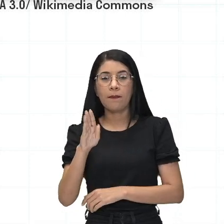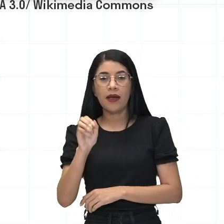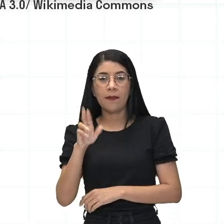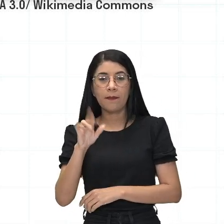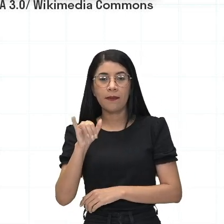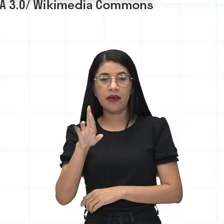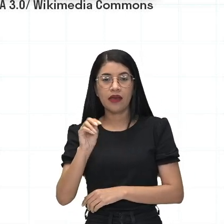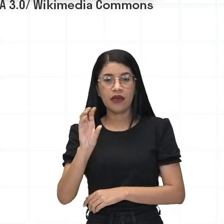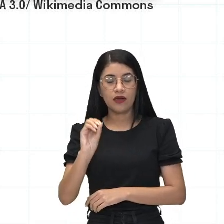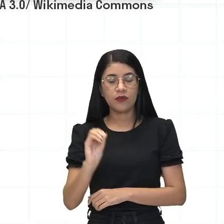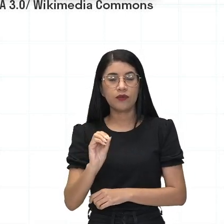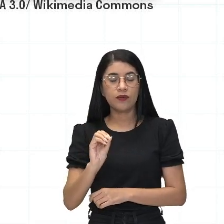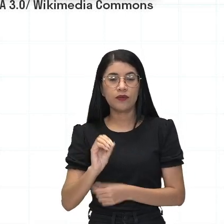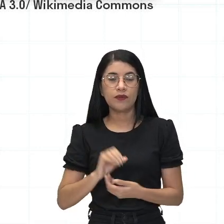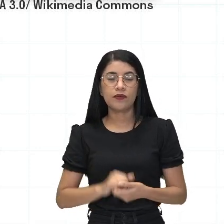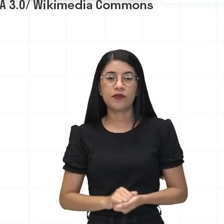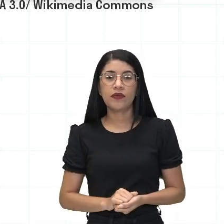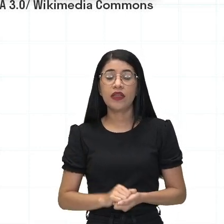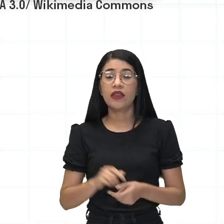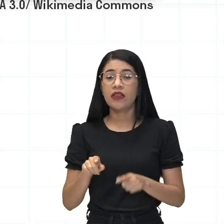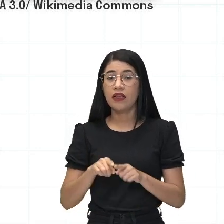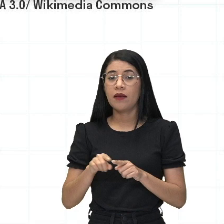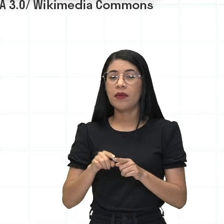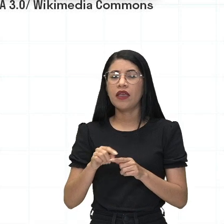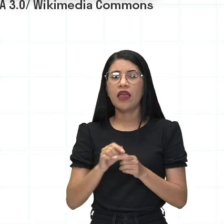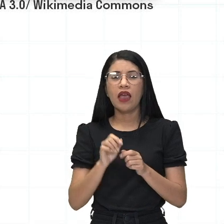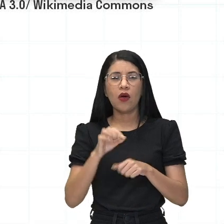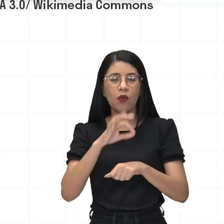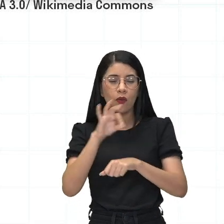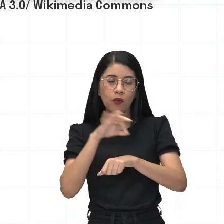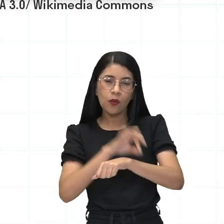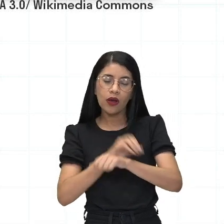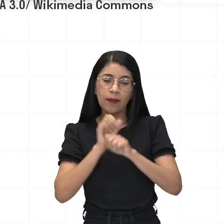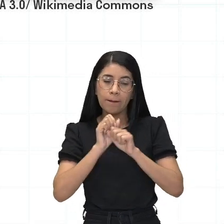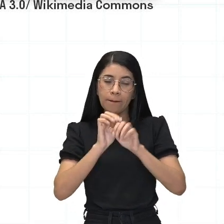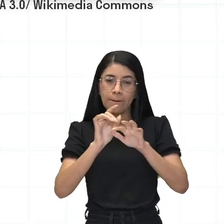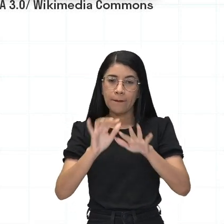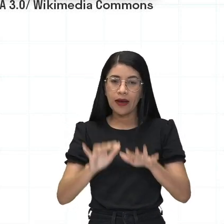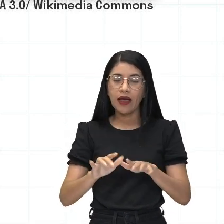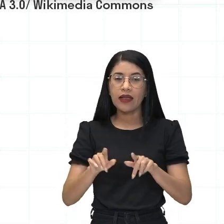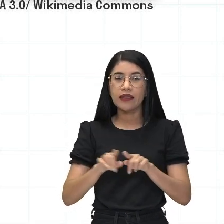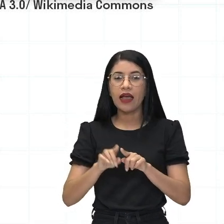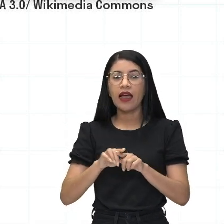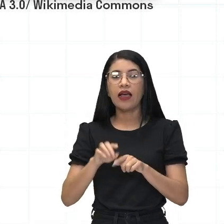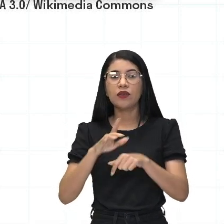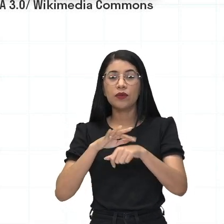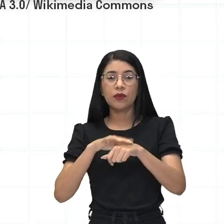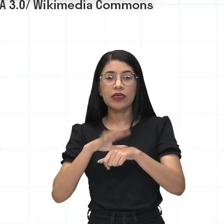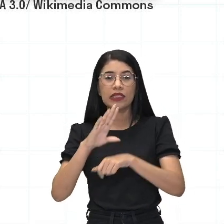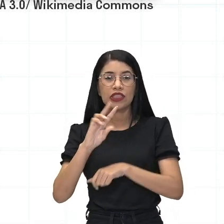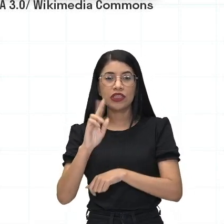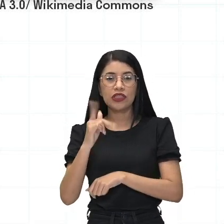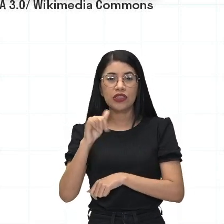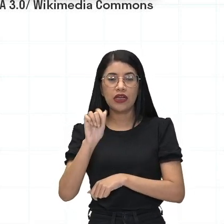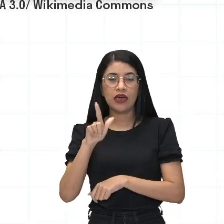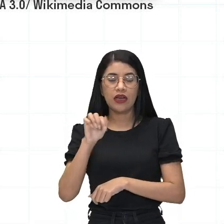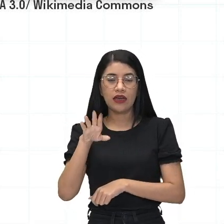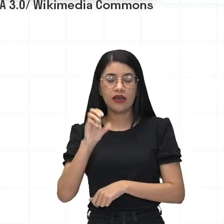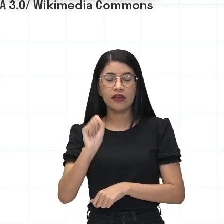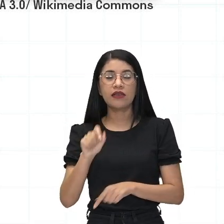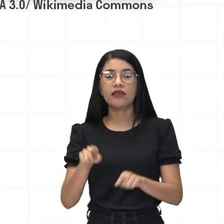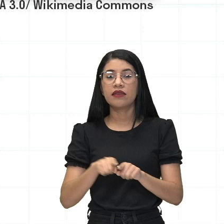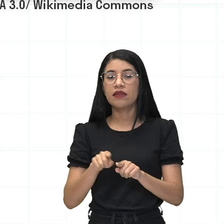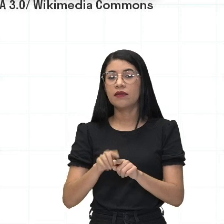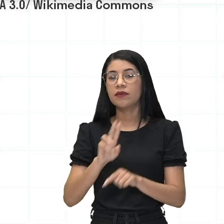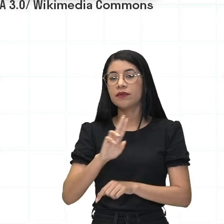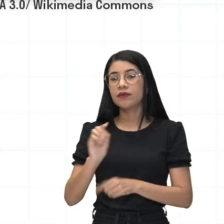E o barbeiro, ele é o vetor transmissor da doença de Chagas. A doença de Chagas, que também pode ser